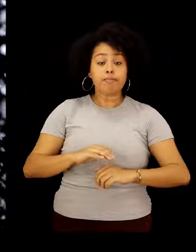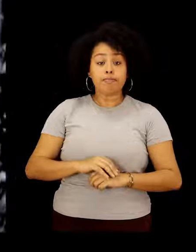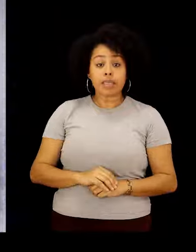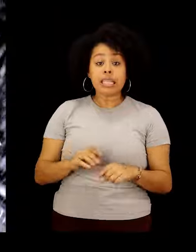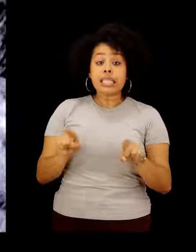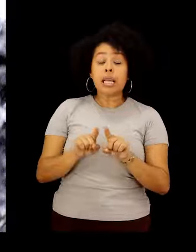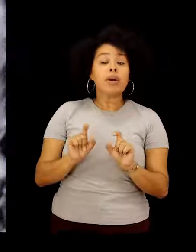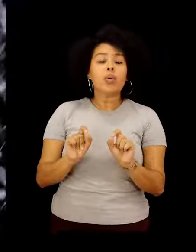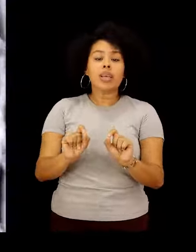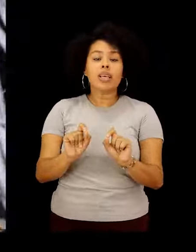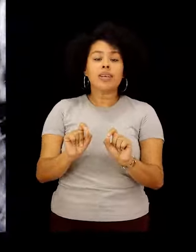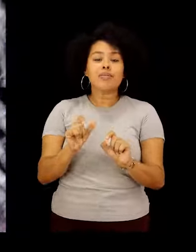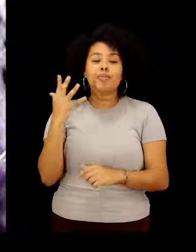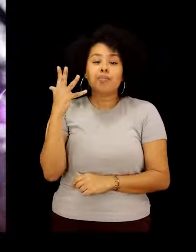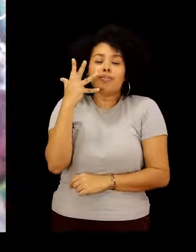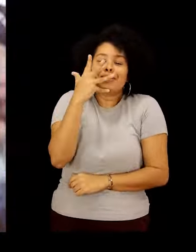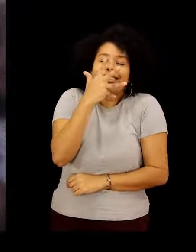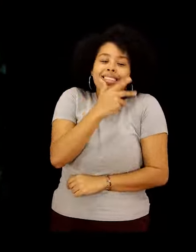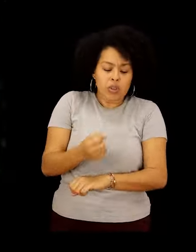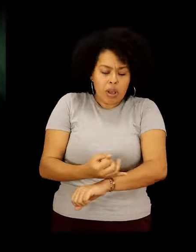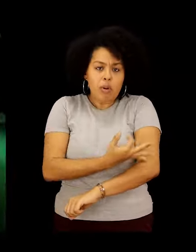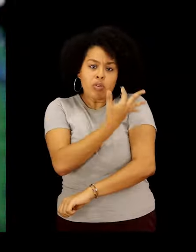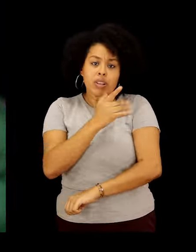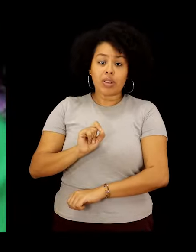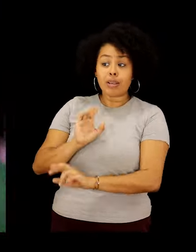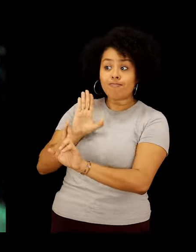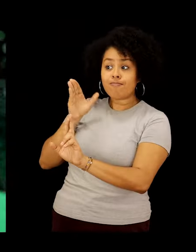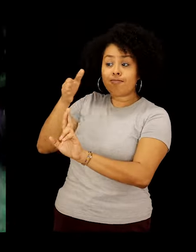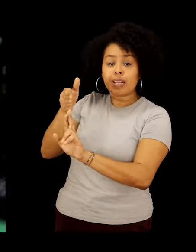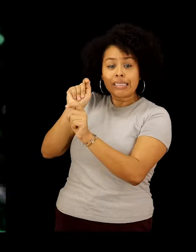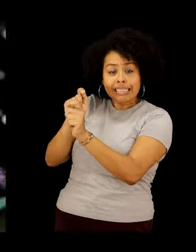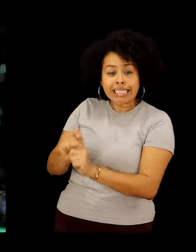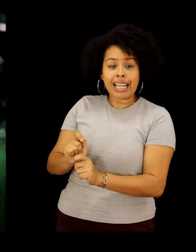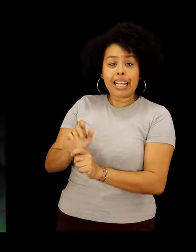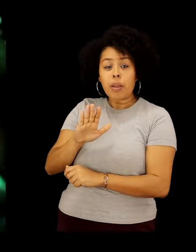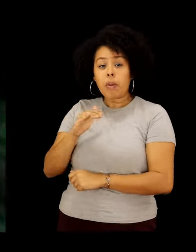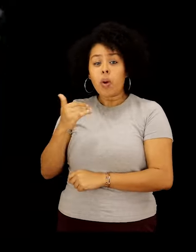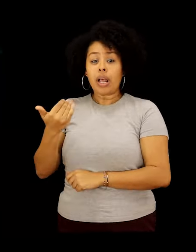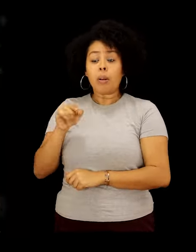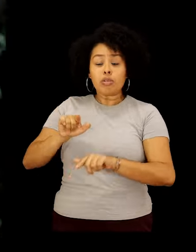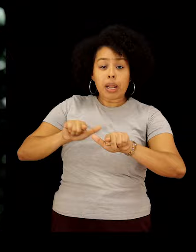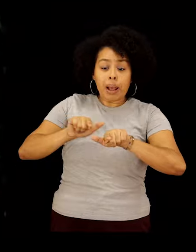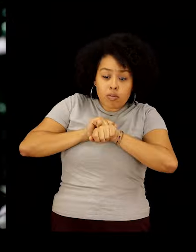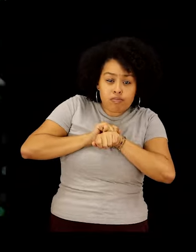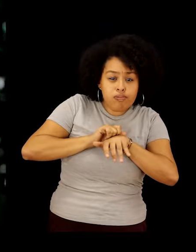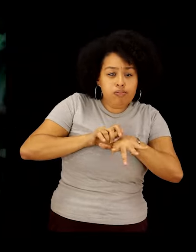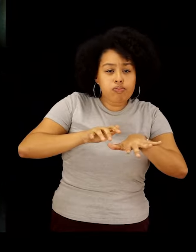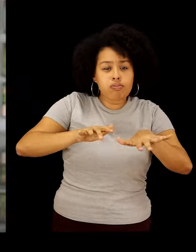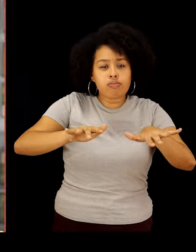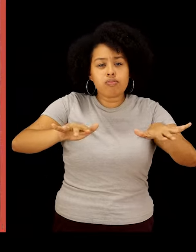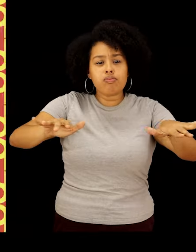bonito é ver que mesmo com a partida dele, todas as sementes que ele plantou floresceram, né?